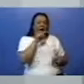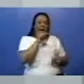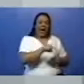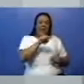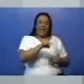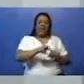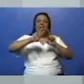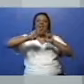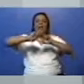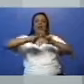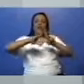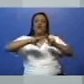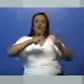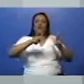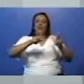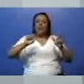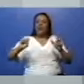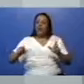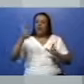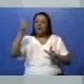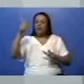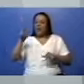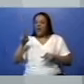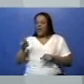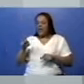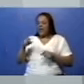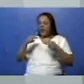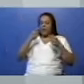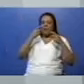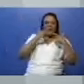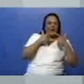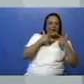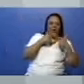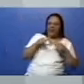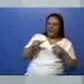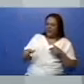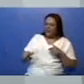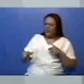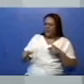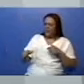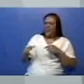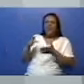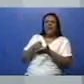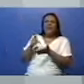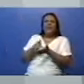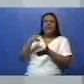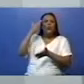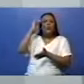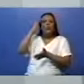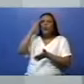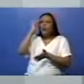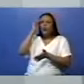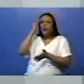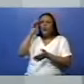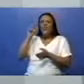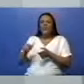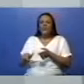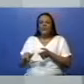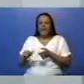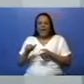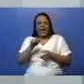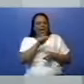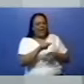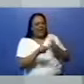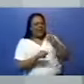primeiro, que ele quer fazer uma piada, aqui ele realmente não entende. E aí ela fala, ó, é fácil, se eu digo,